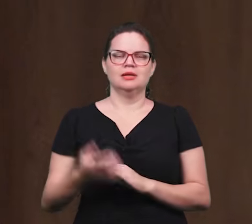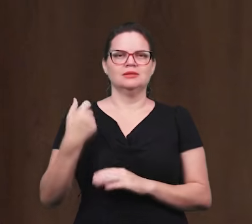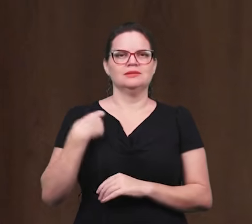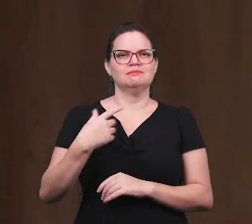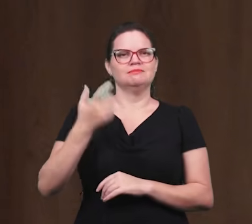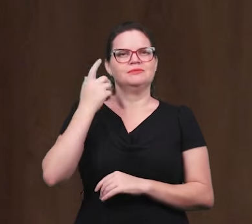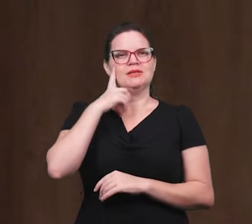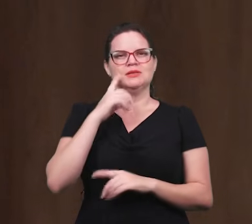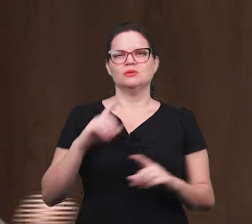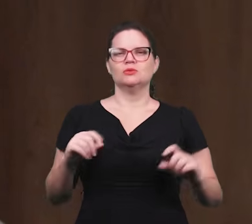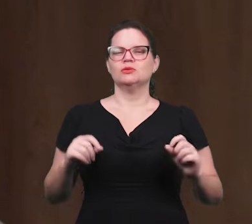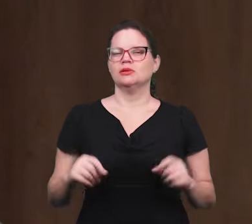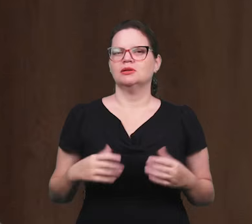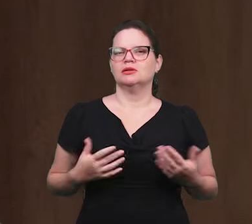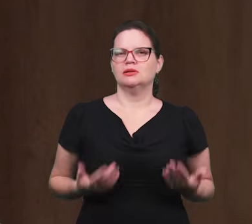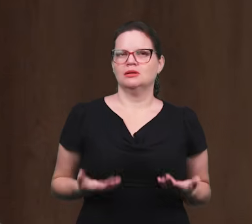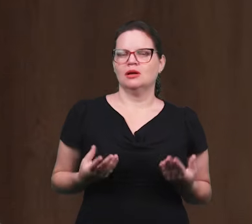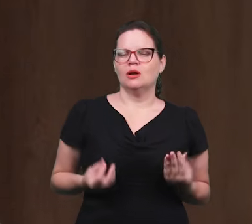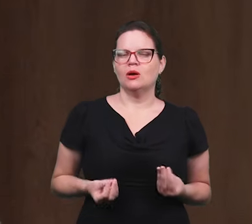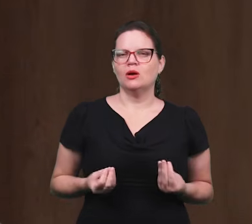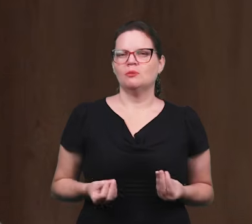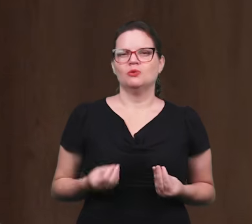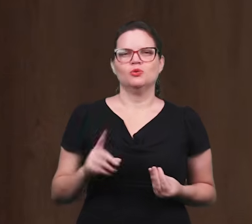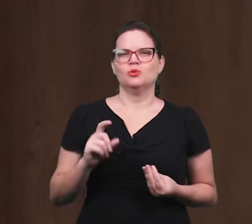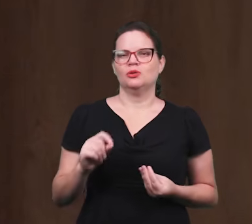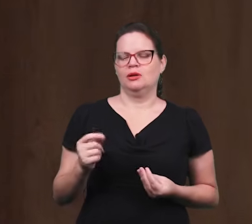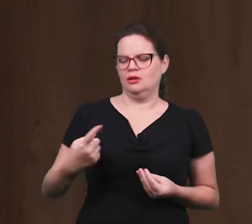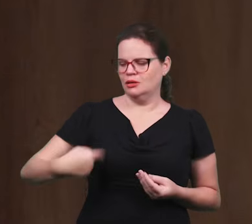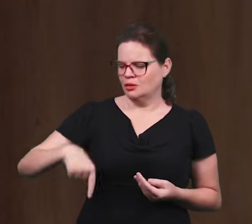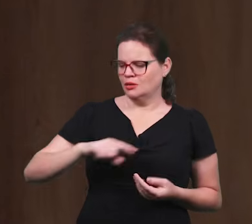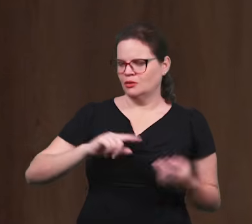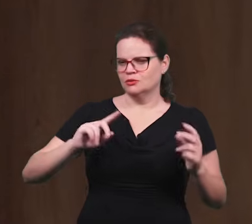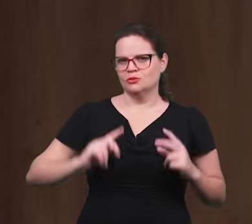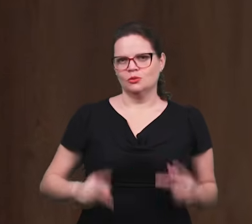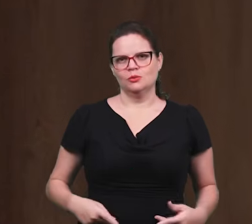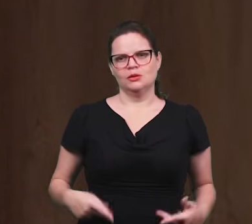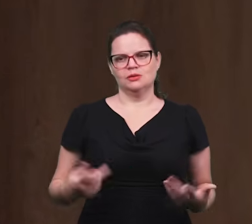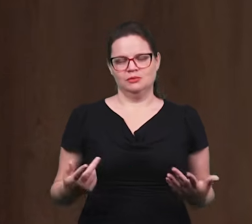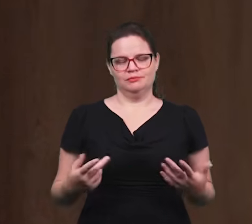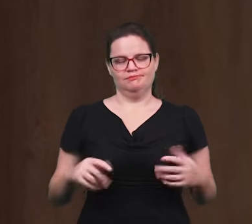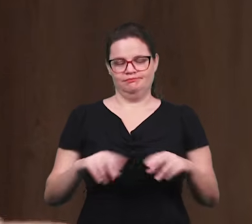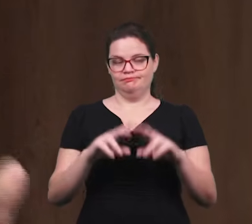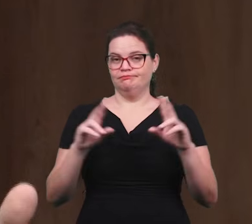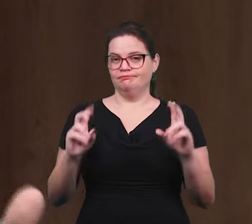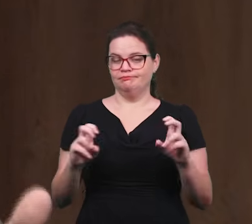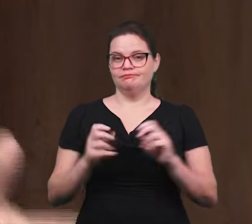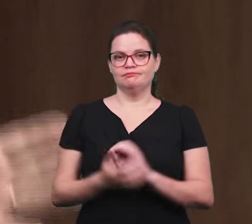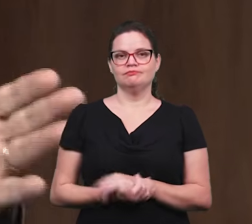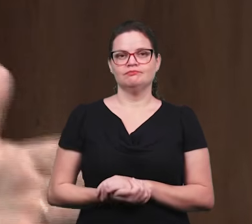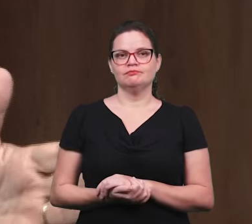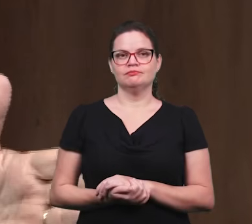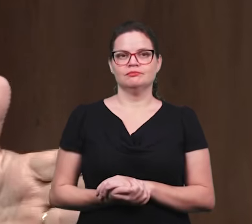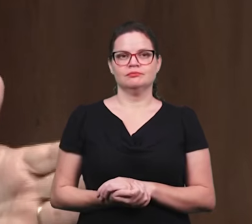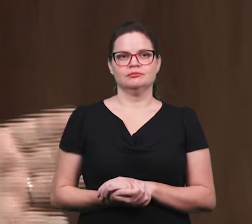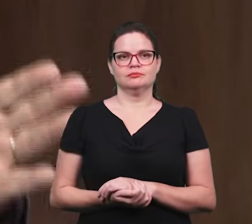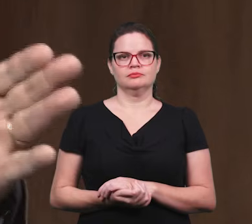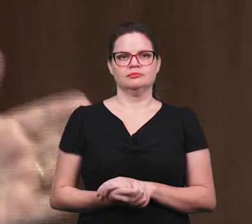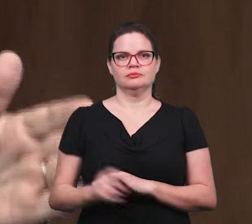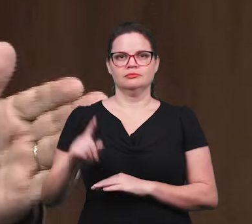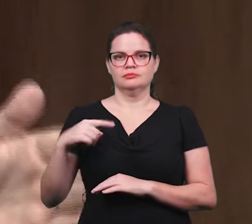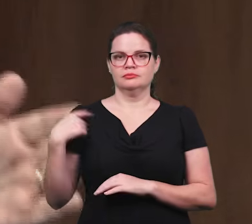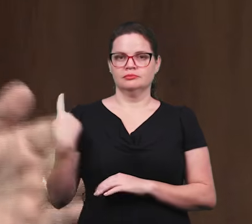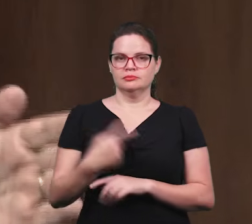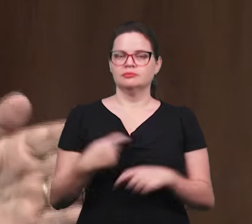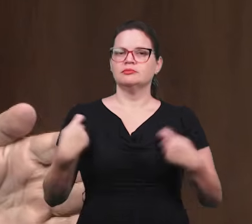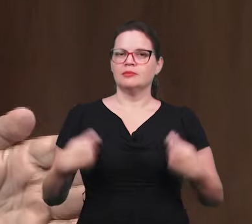para pensar o que é a condição humana a respeito disso. Então, se nós não tivermos um